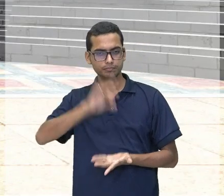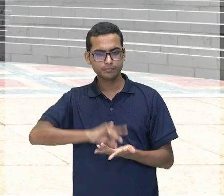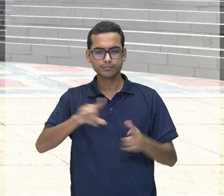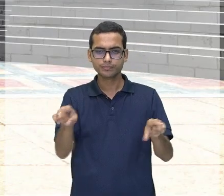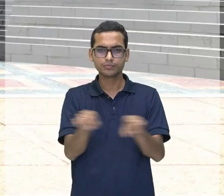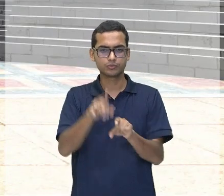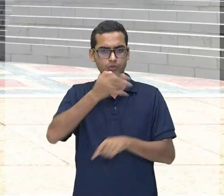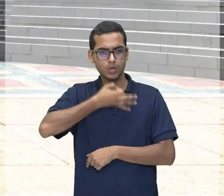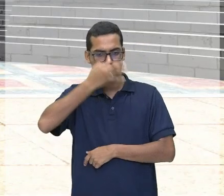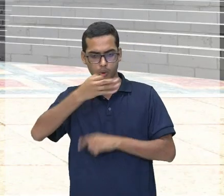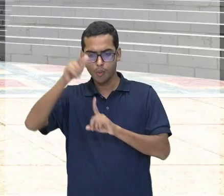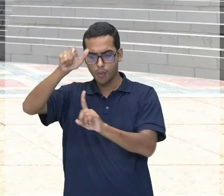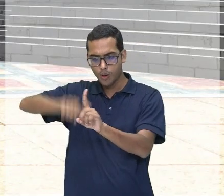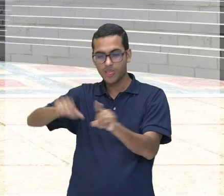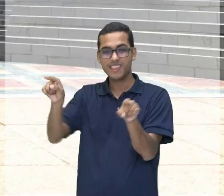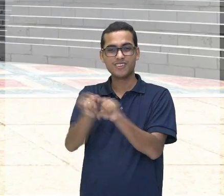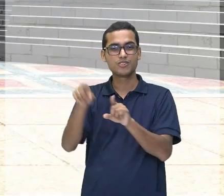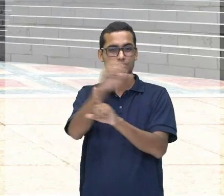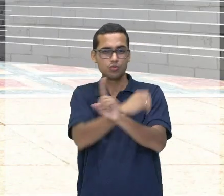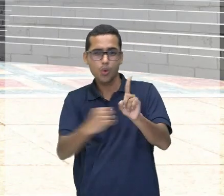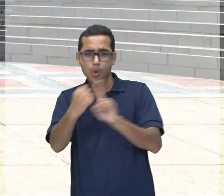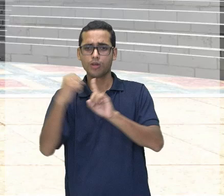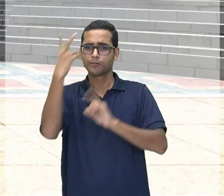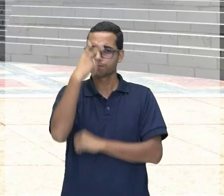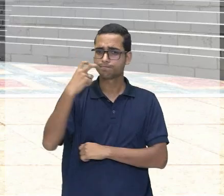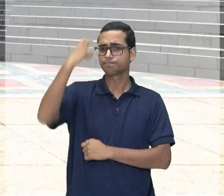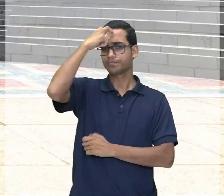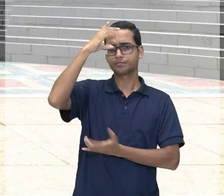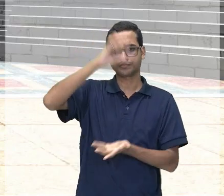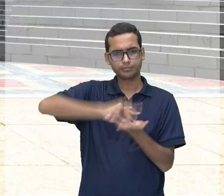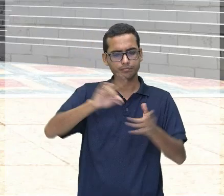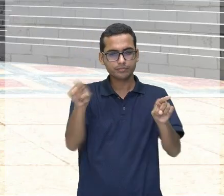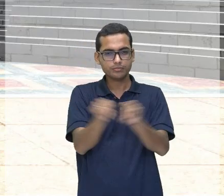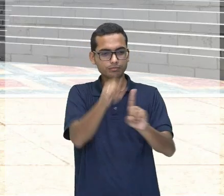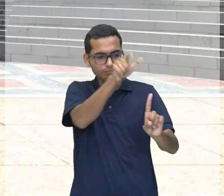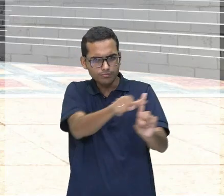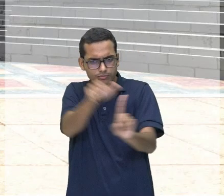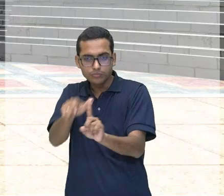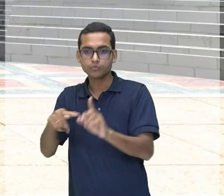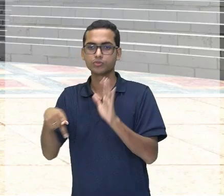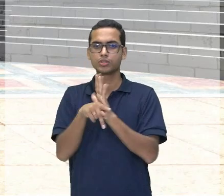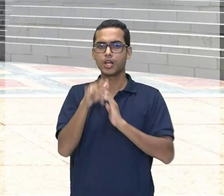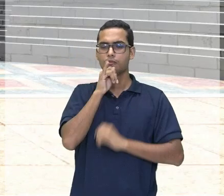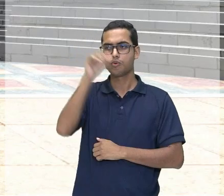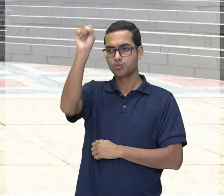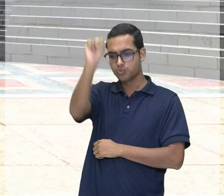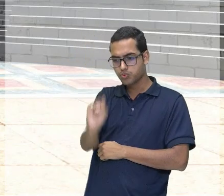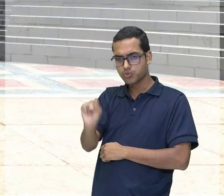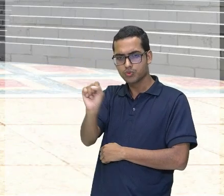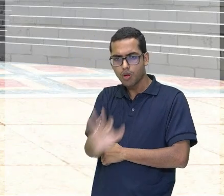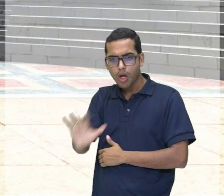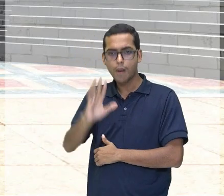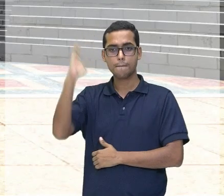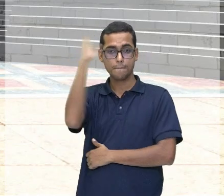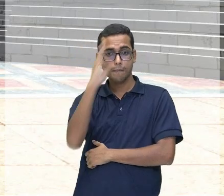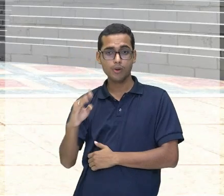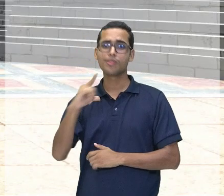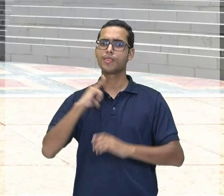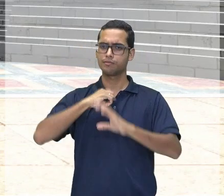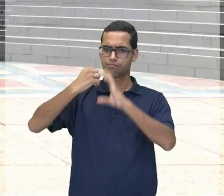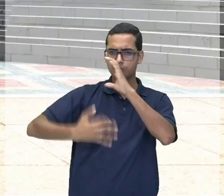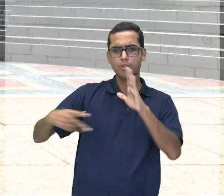né, social, cultural. Se eu vou tratar de personagens do sul do Brasil, eu sei que tem uma característica, né?